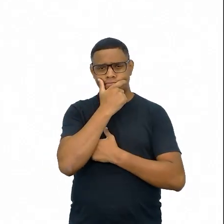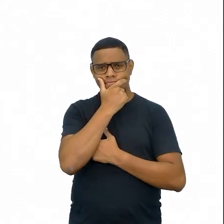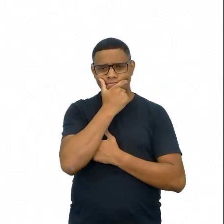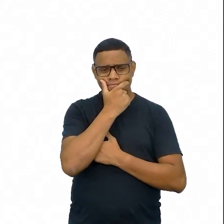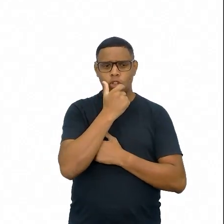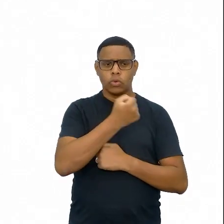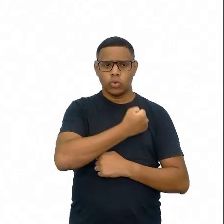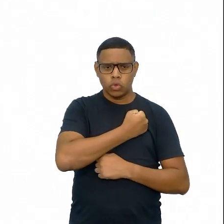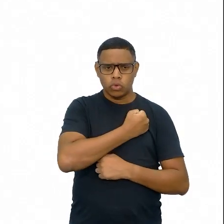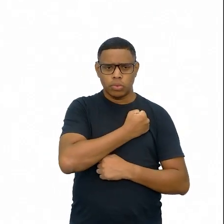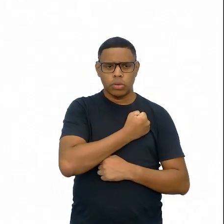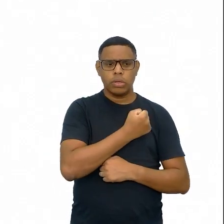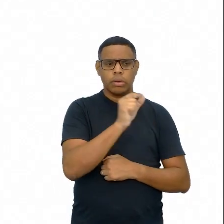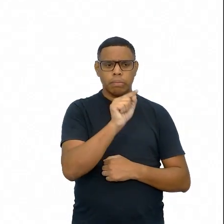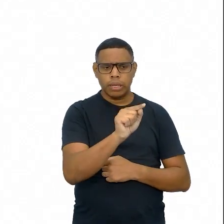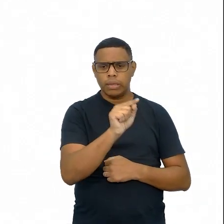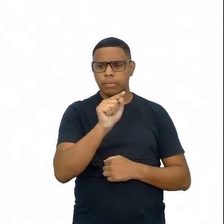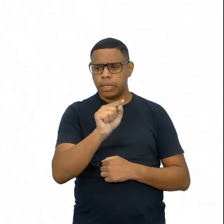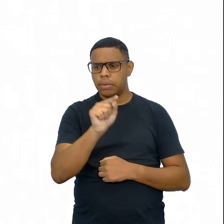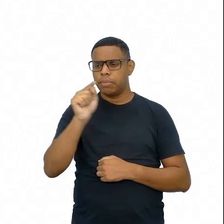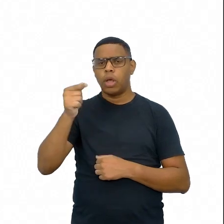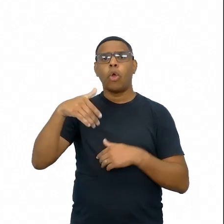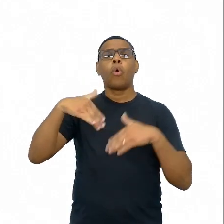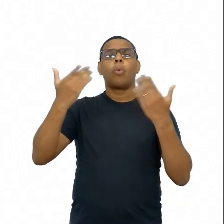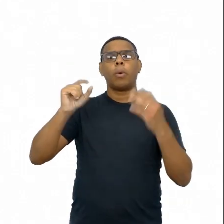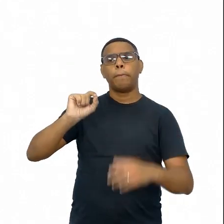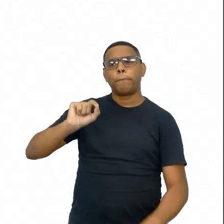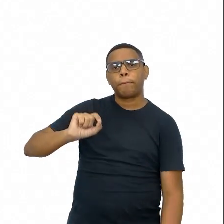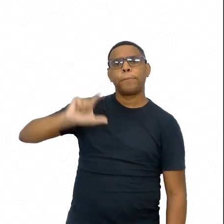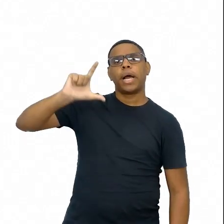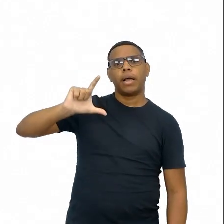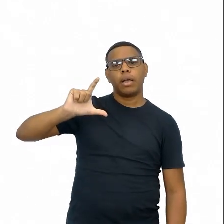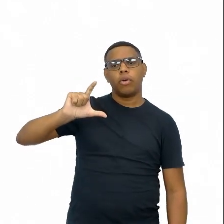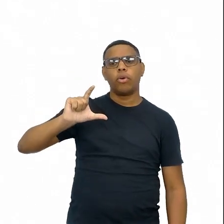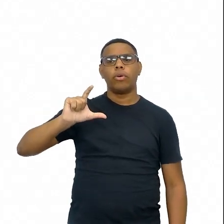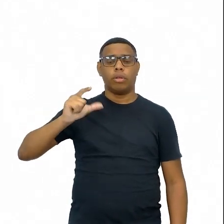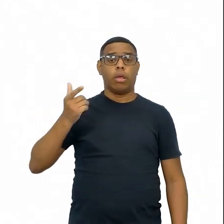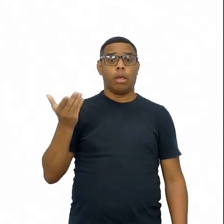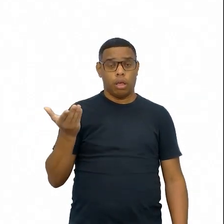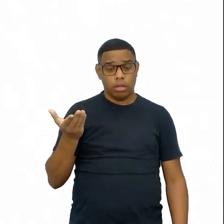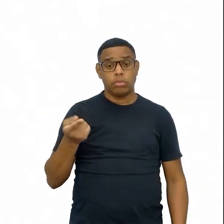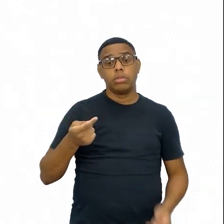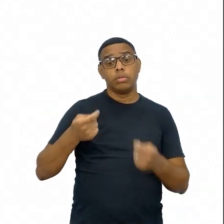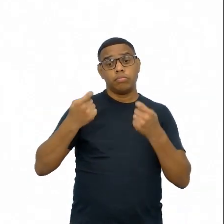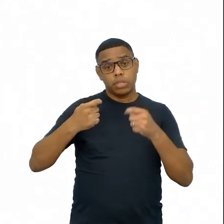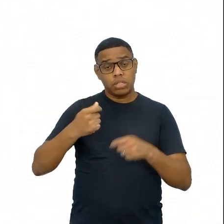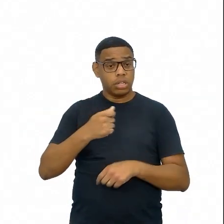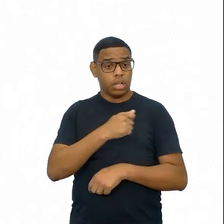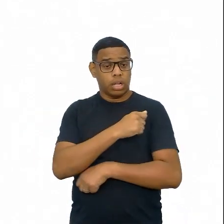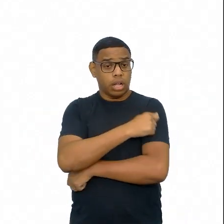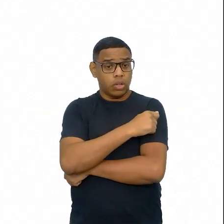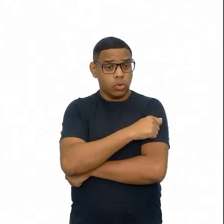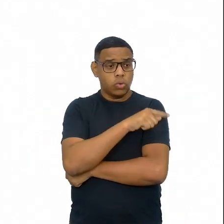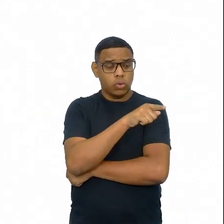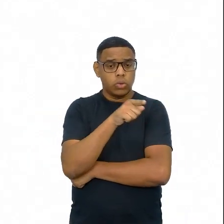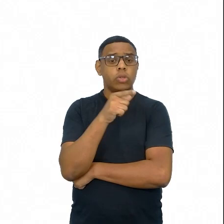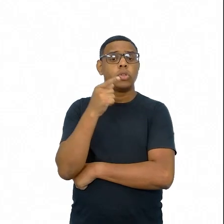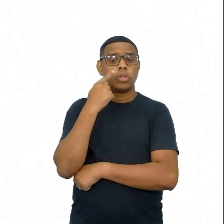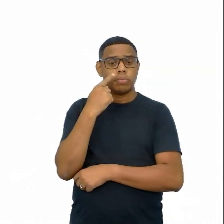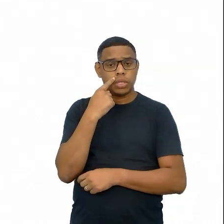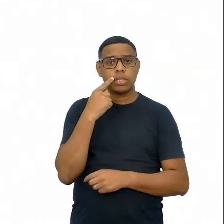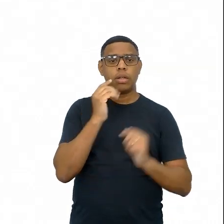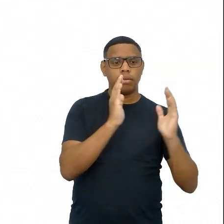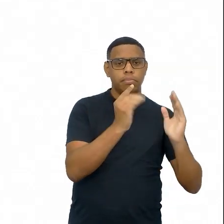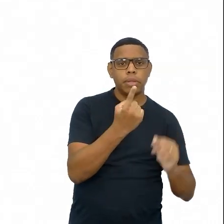as unidades para verificar qual é o maior. Então, para isso, provavelmente, os estudantes irão recorrer à